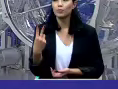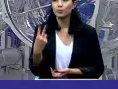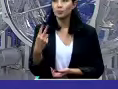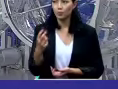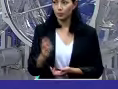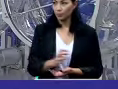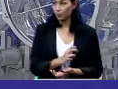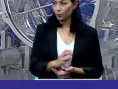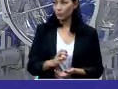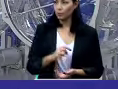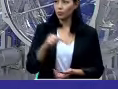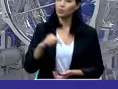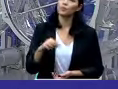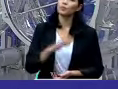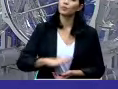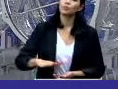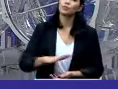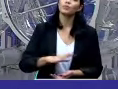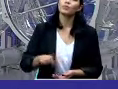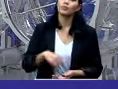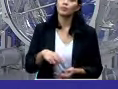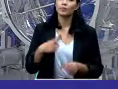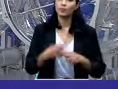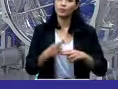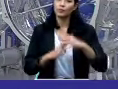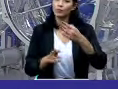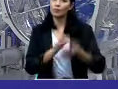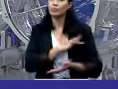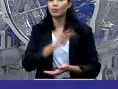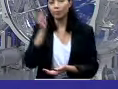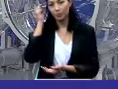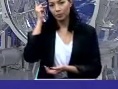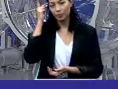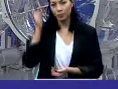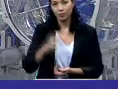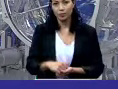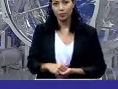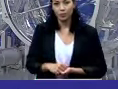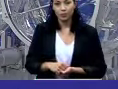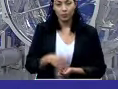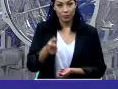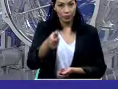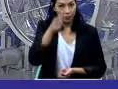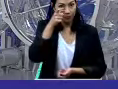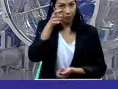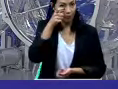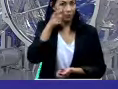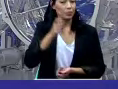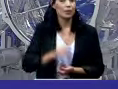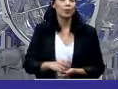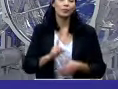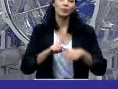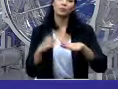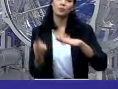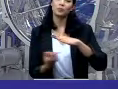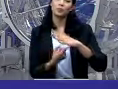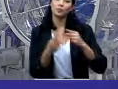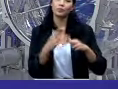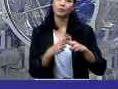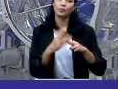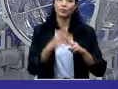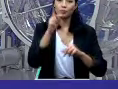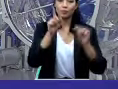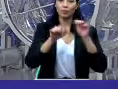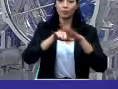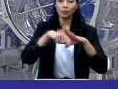5.342, direto aqui do Espaço Loterias Caixa, no Terminal Rodoviário Tietê, em São Paulo. Você segue acompanhando a nossa transmissão por meio dos perfis da Caixa e da